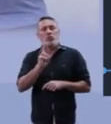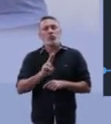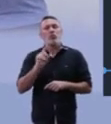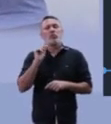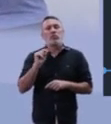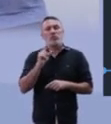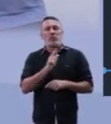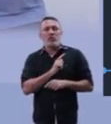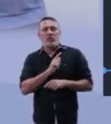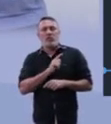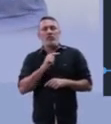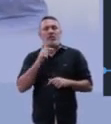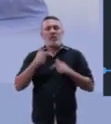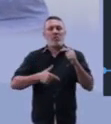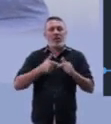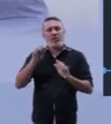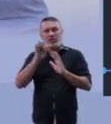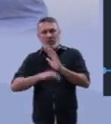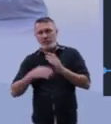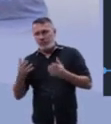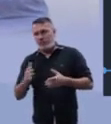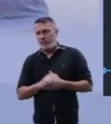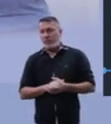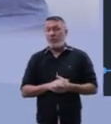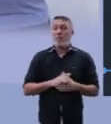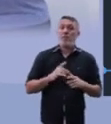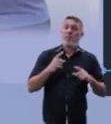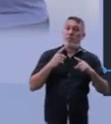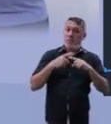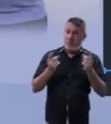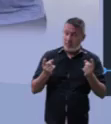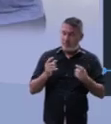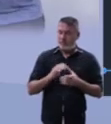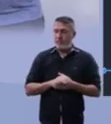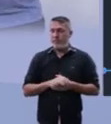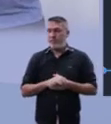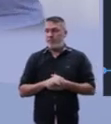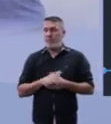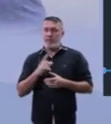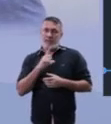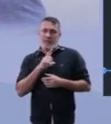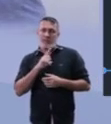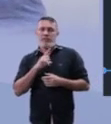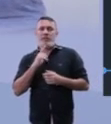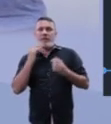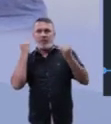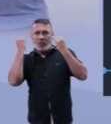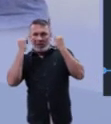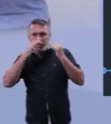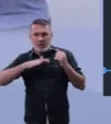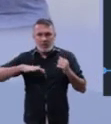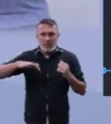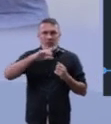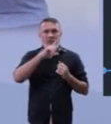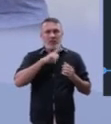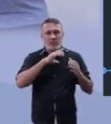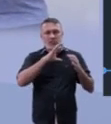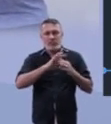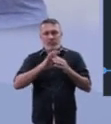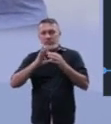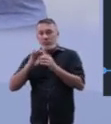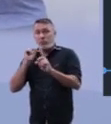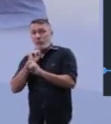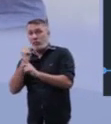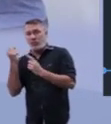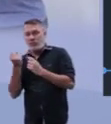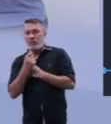vai utilizar para trabalhar esse texto. Olha, todavia, a filtragem de informações efetivada pelas